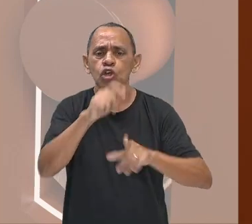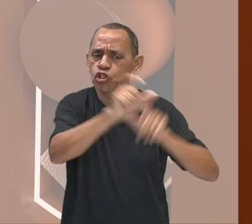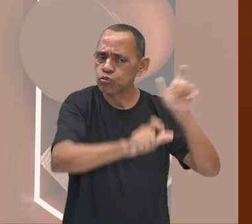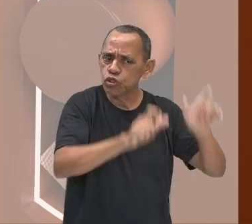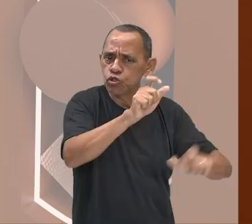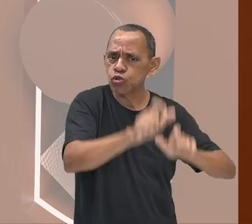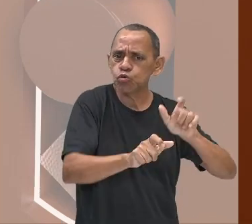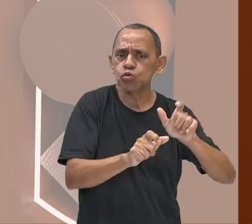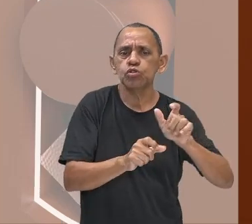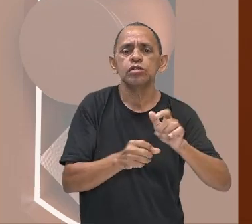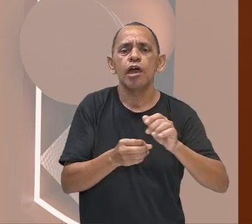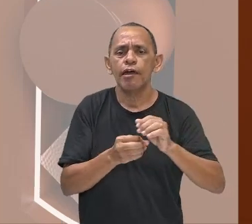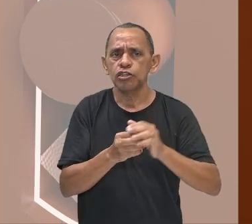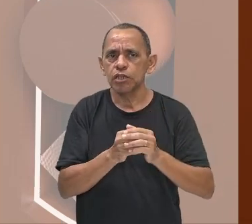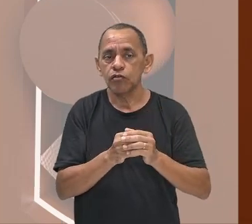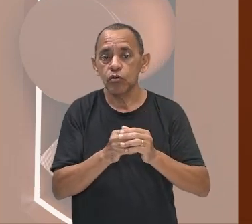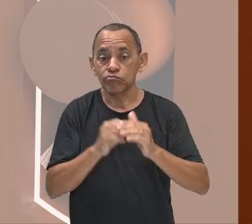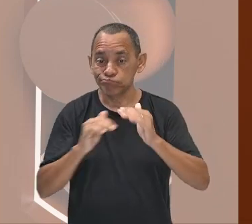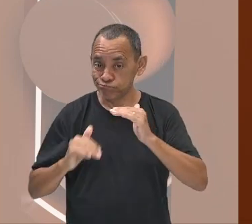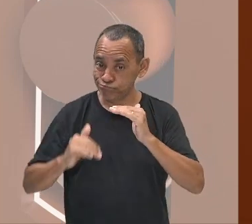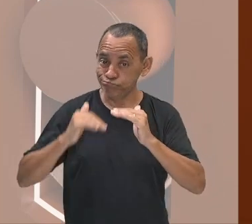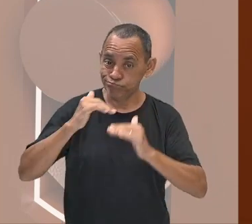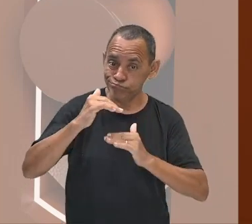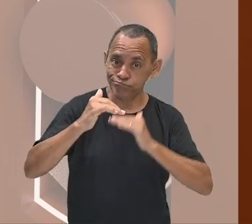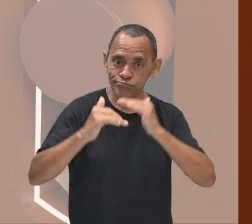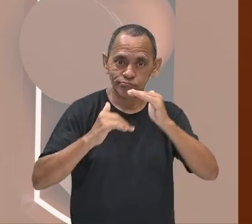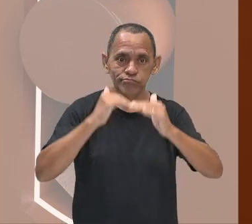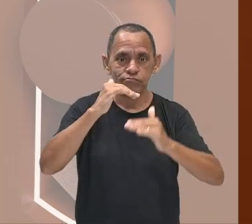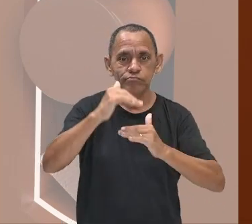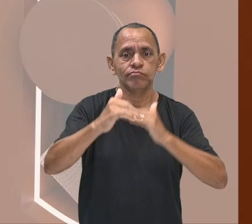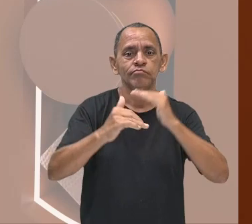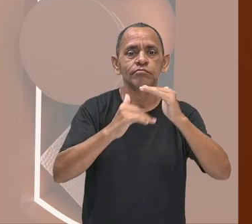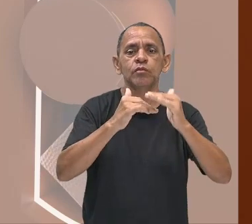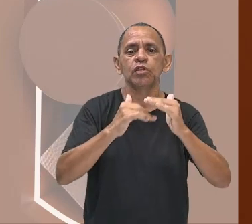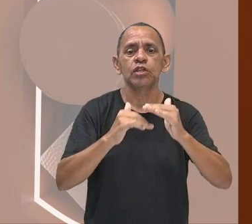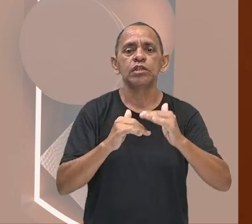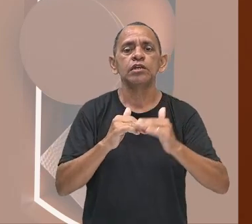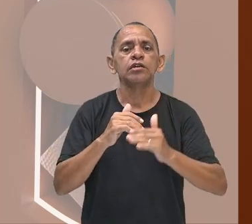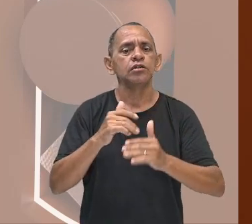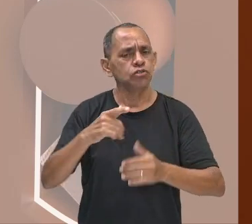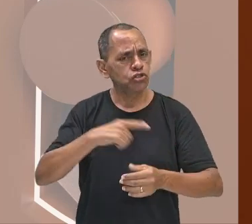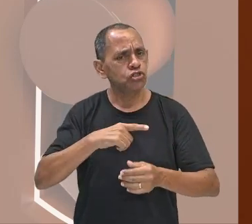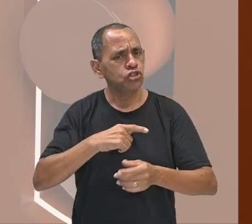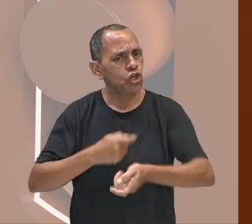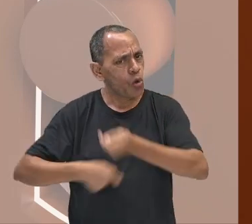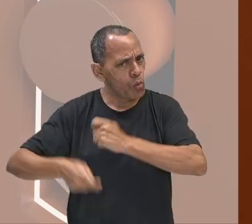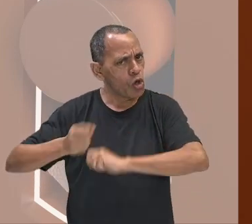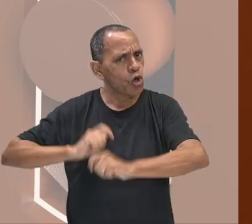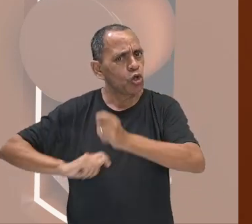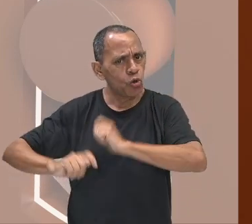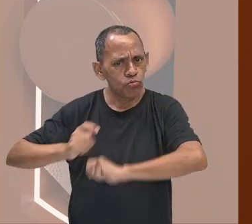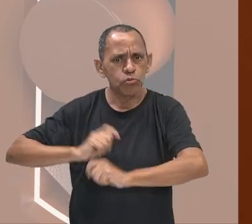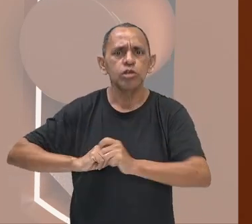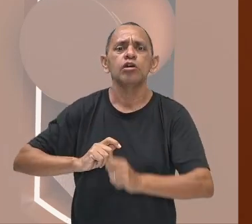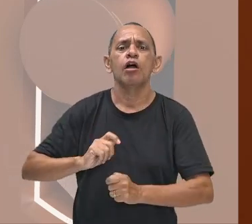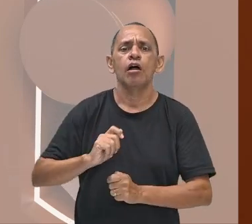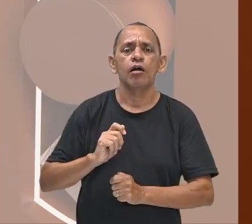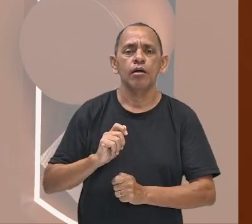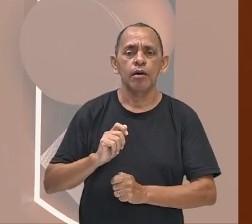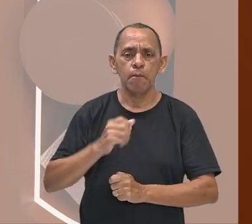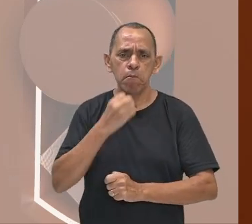crescendo, justamente graças a seu poderio econômico. Uma vez que essa